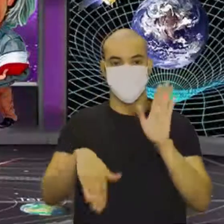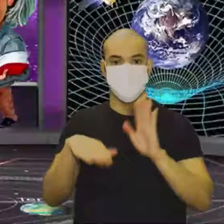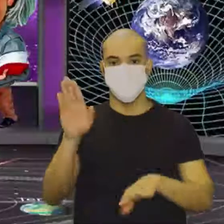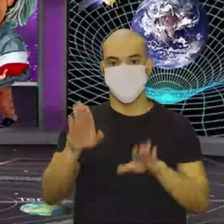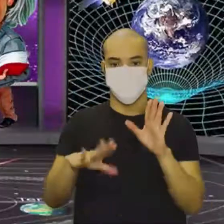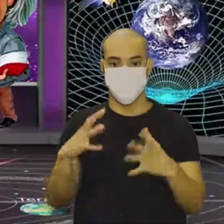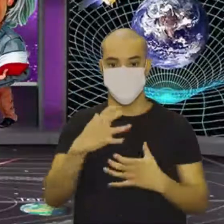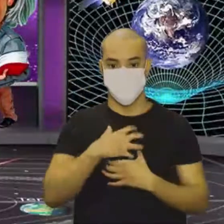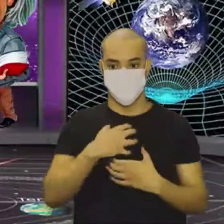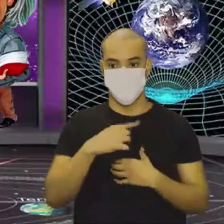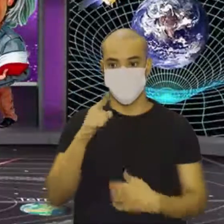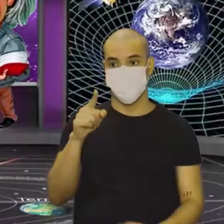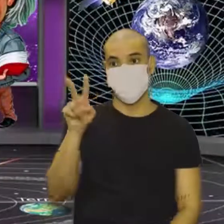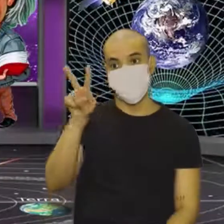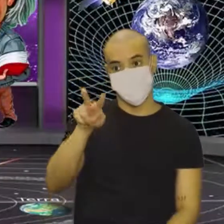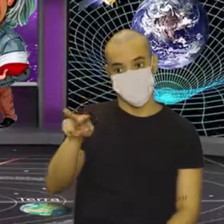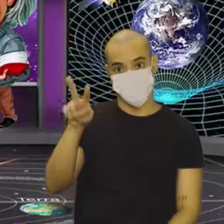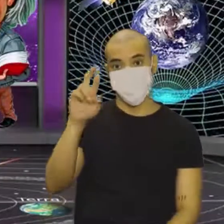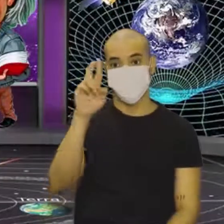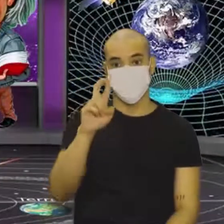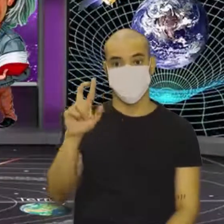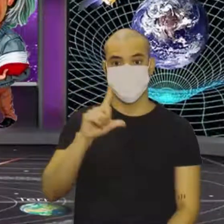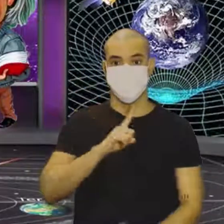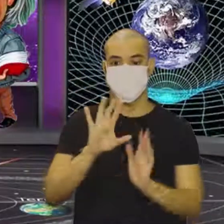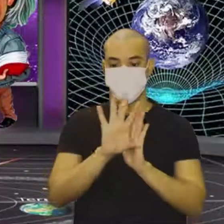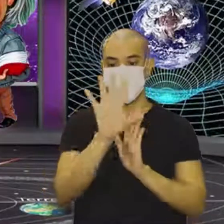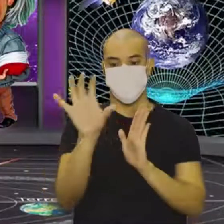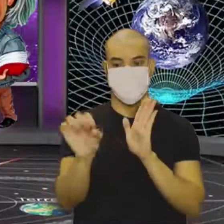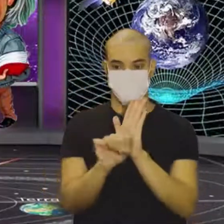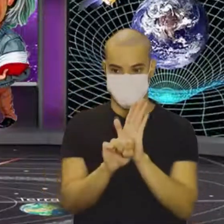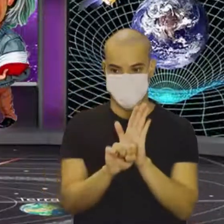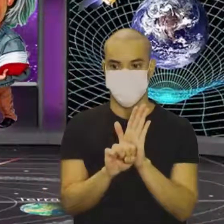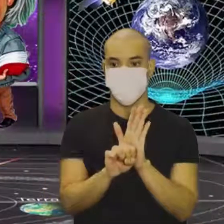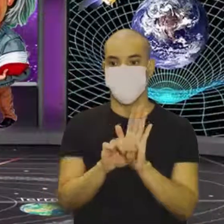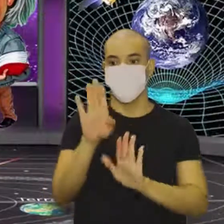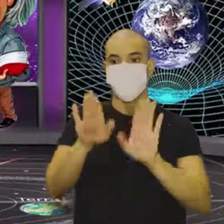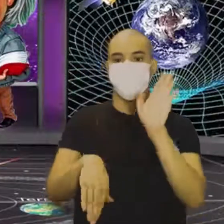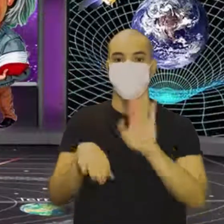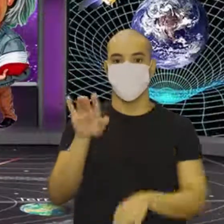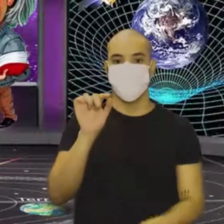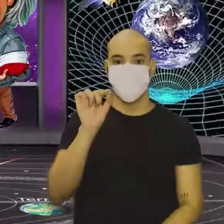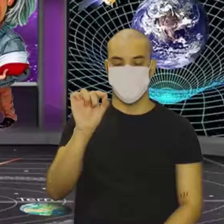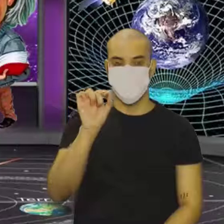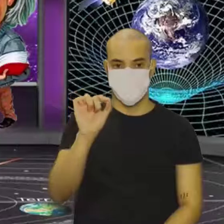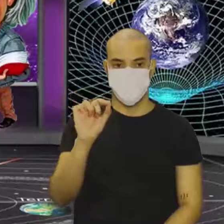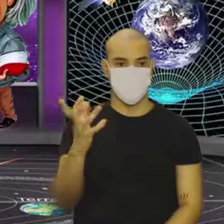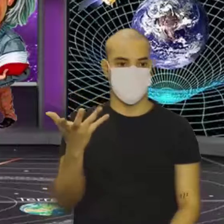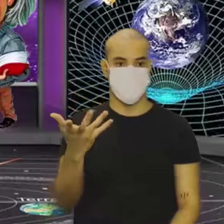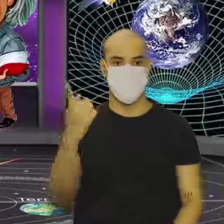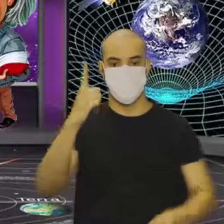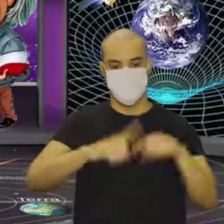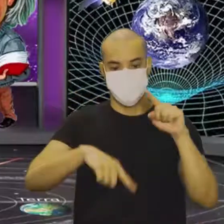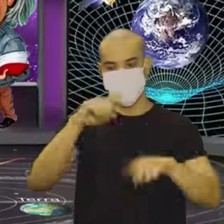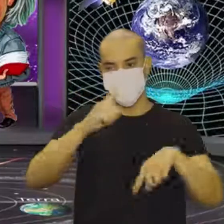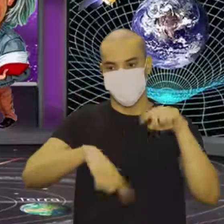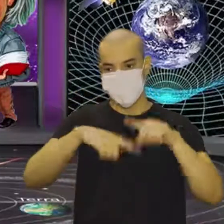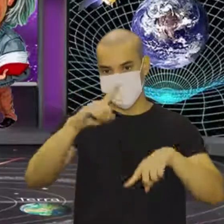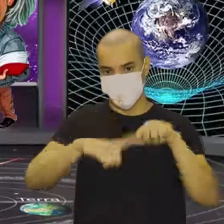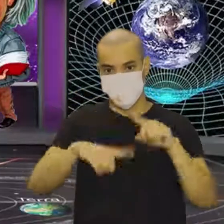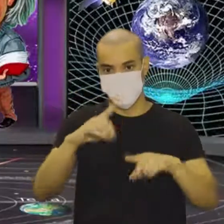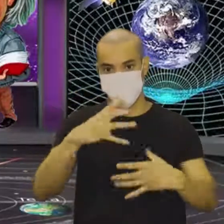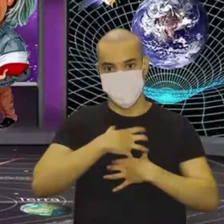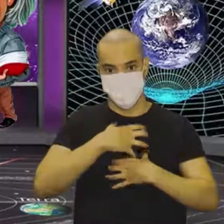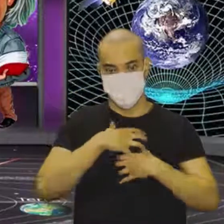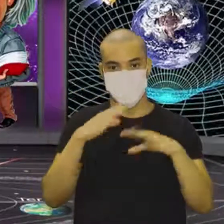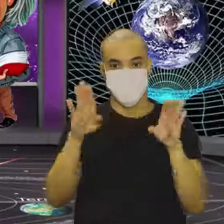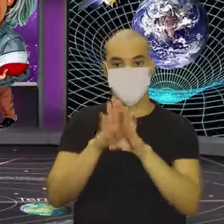do jeito que você está observando, a gente tem uma simbologia, tá? Vai depender o quê? Do formato do material, certo?